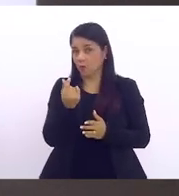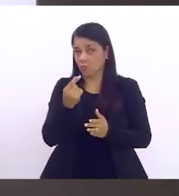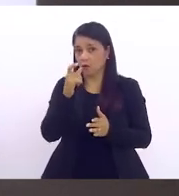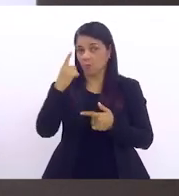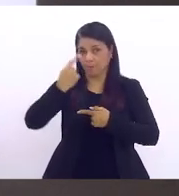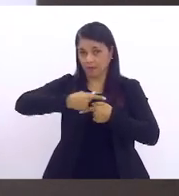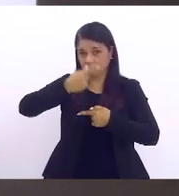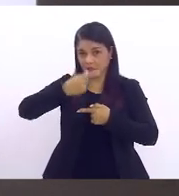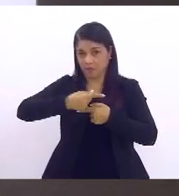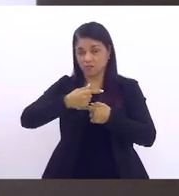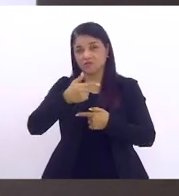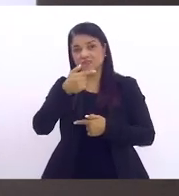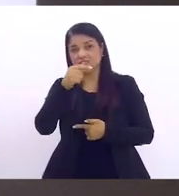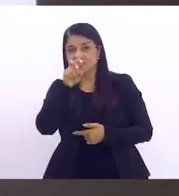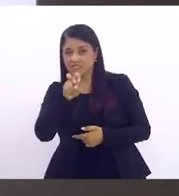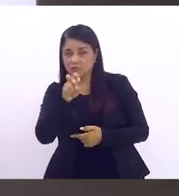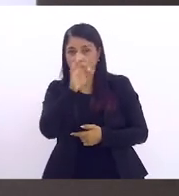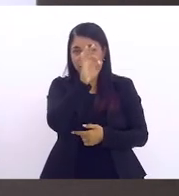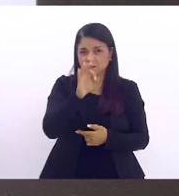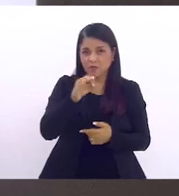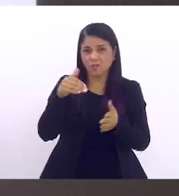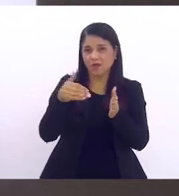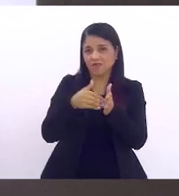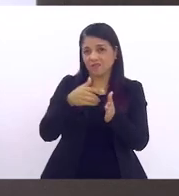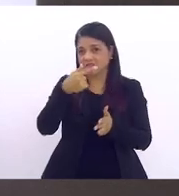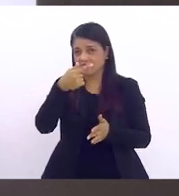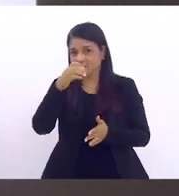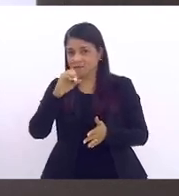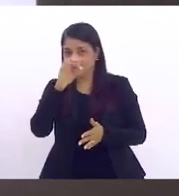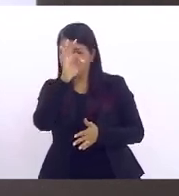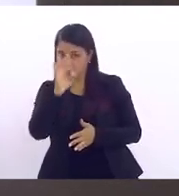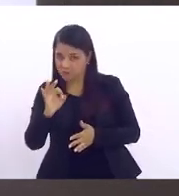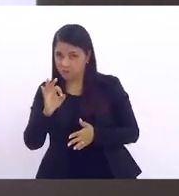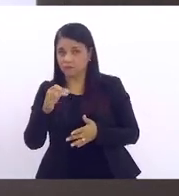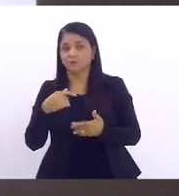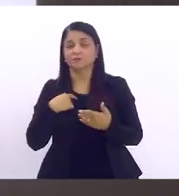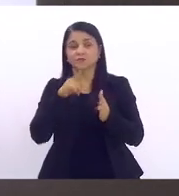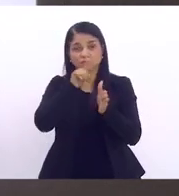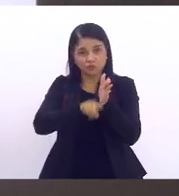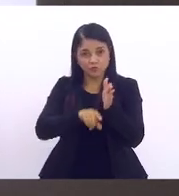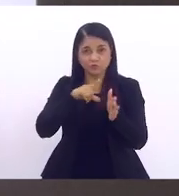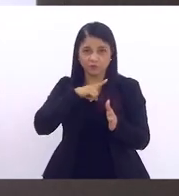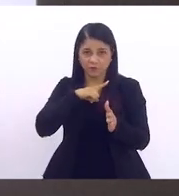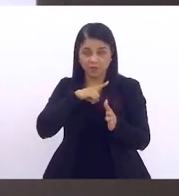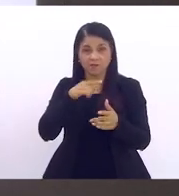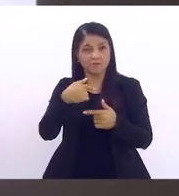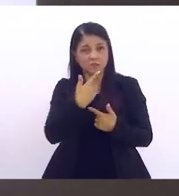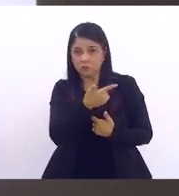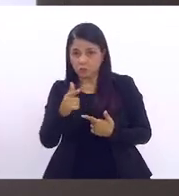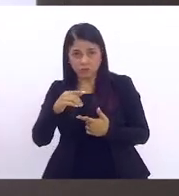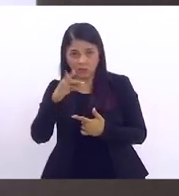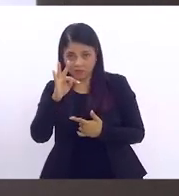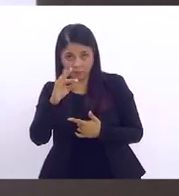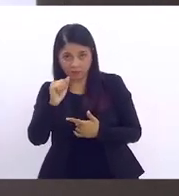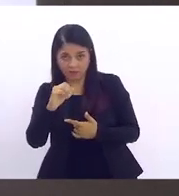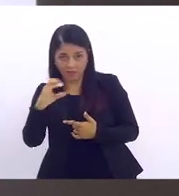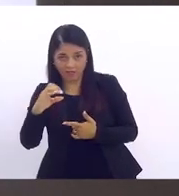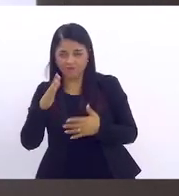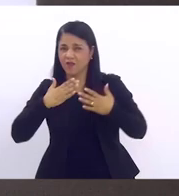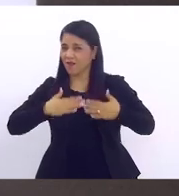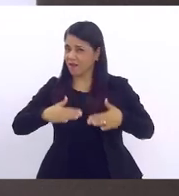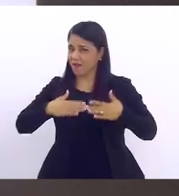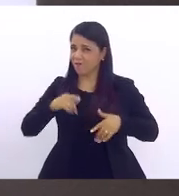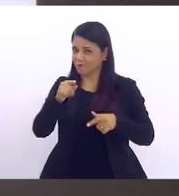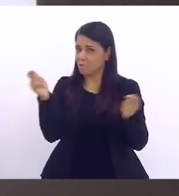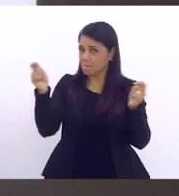5 e 70% demais né você ainda não tem tag no veículo Fique tranquilo